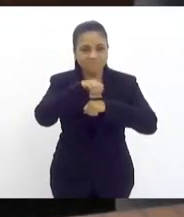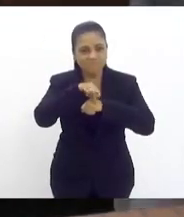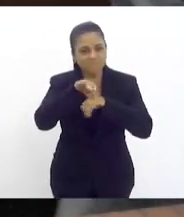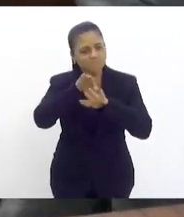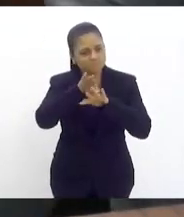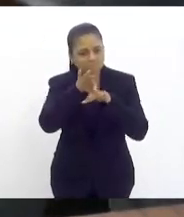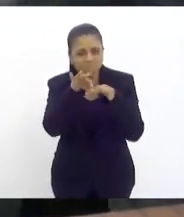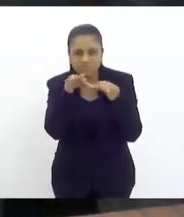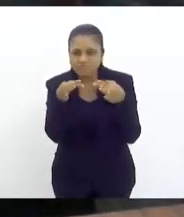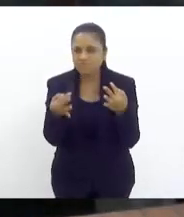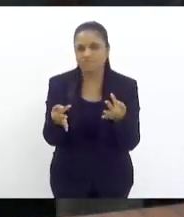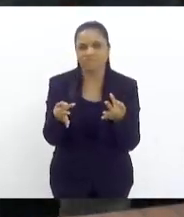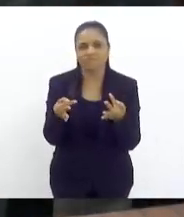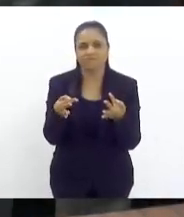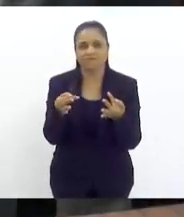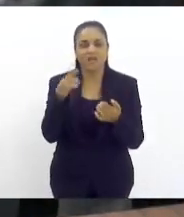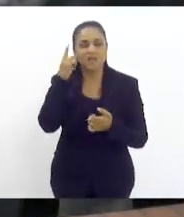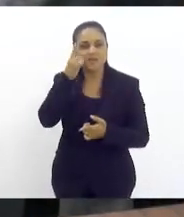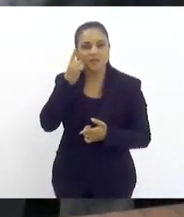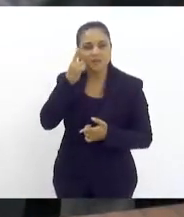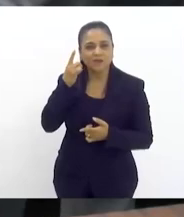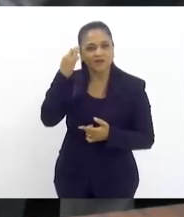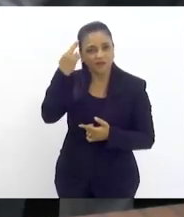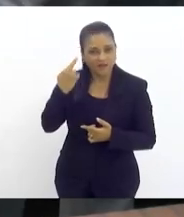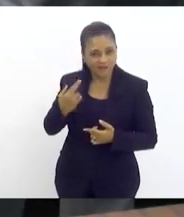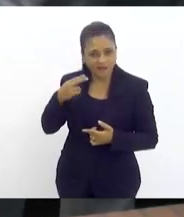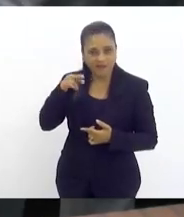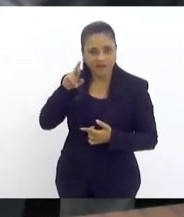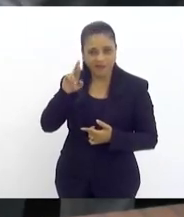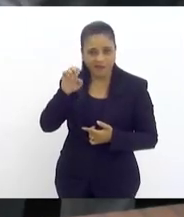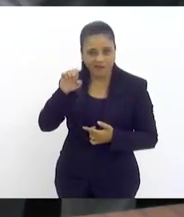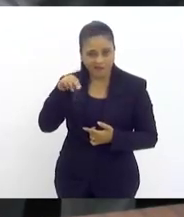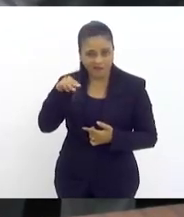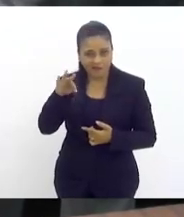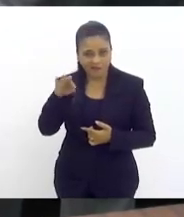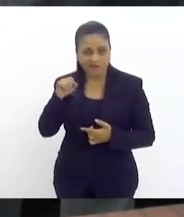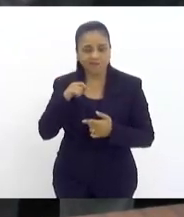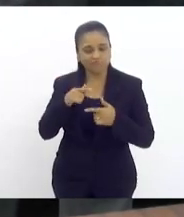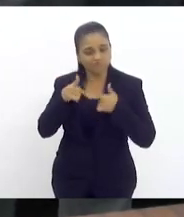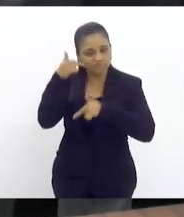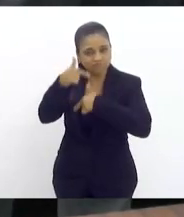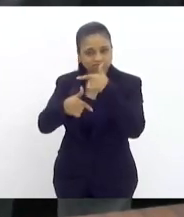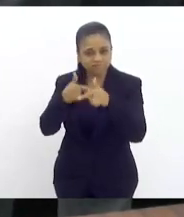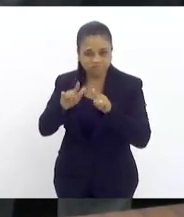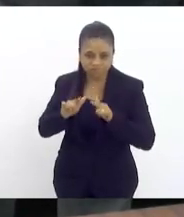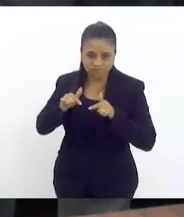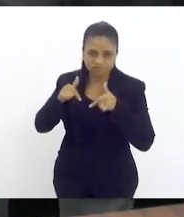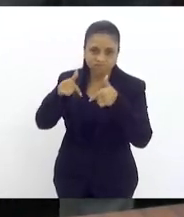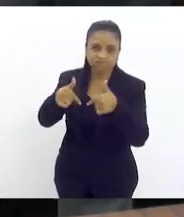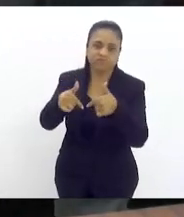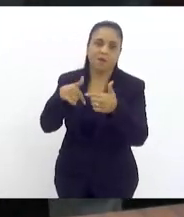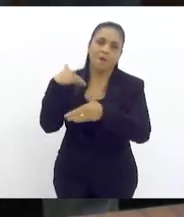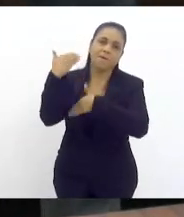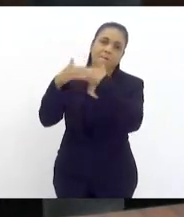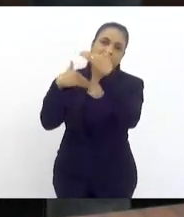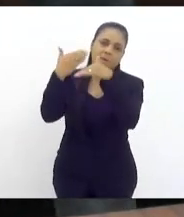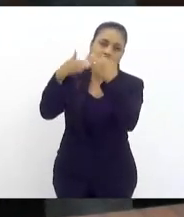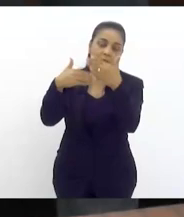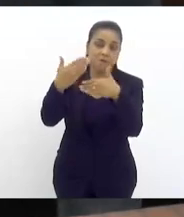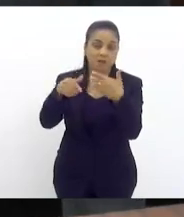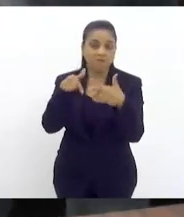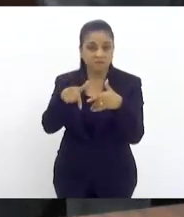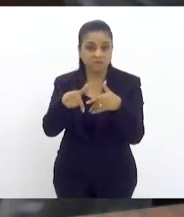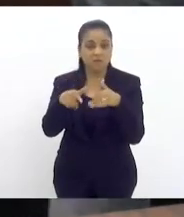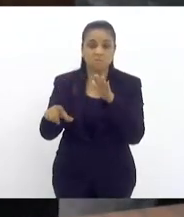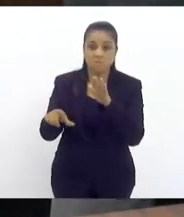indicação simples, da deputada Renata poder ir adiante, isso poder avançar, porque isso é um instrumento